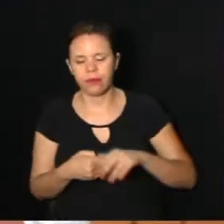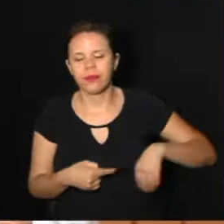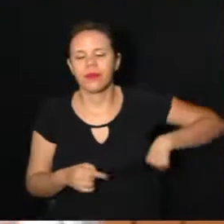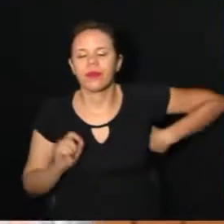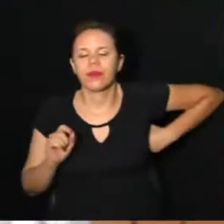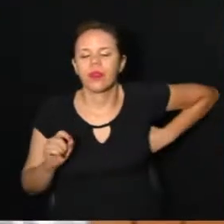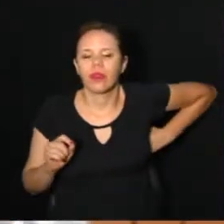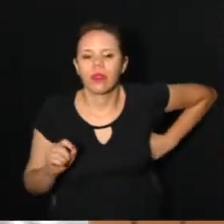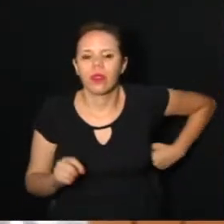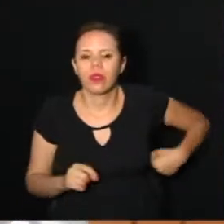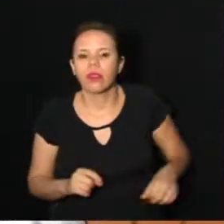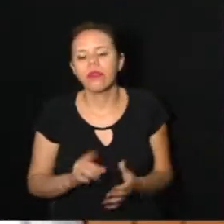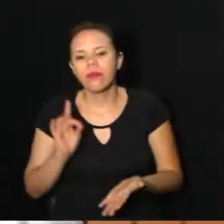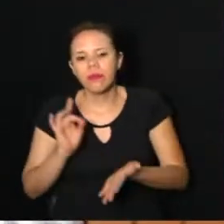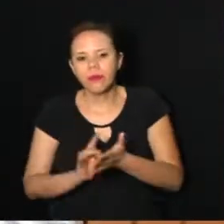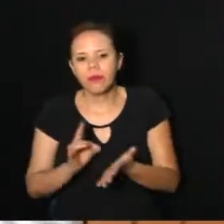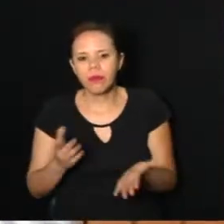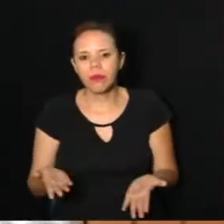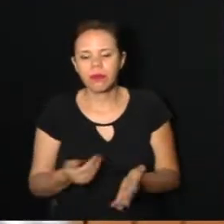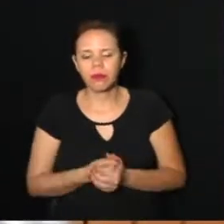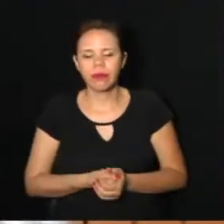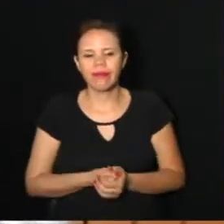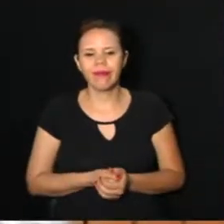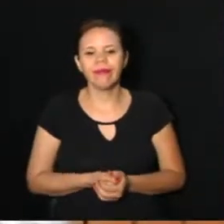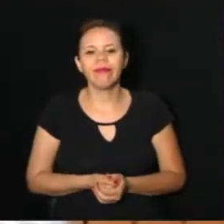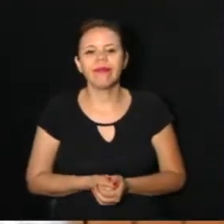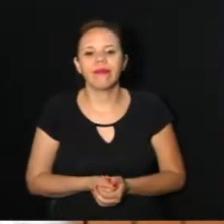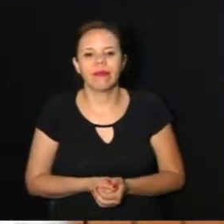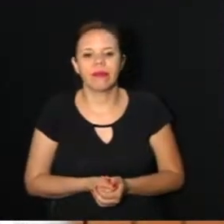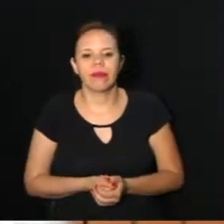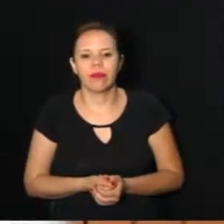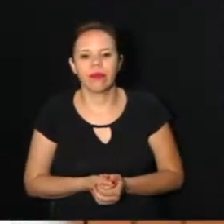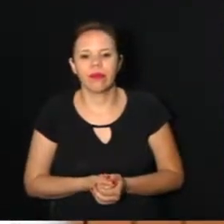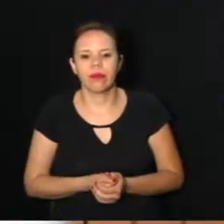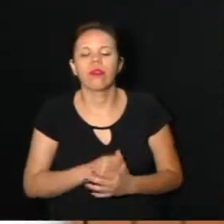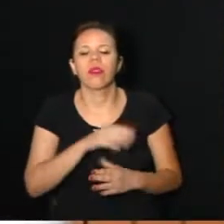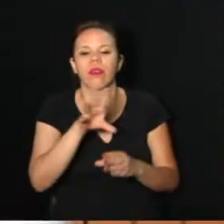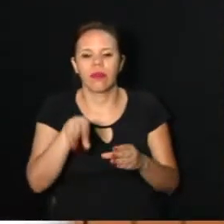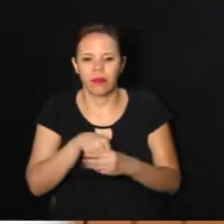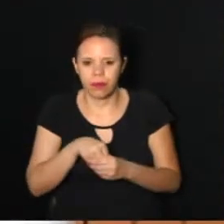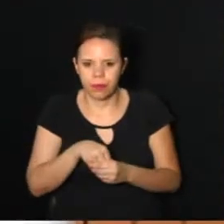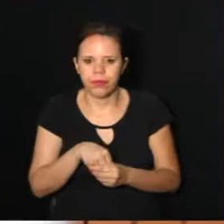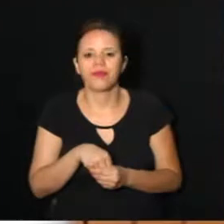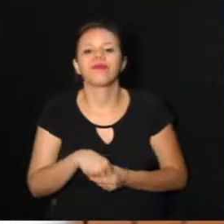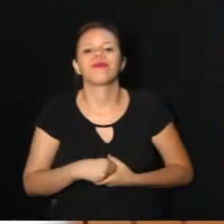era exatamente a instituição,